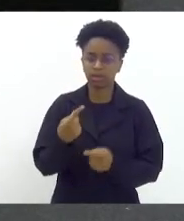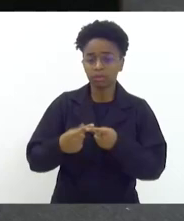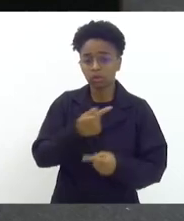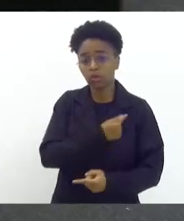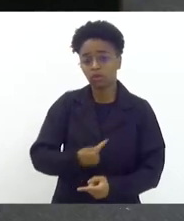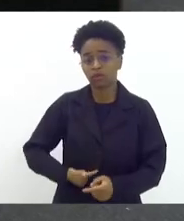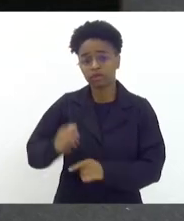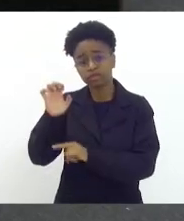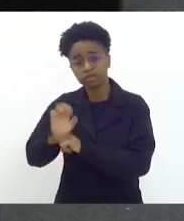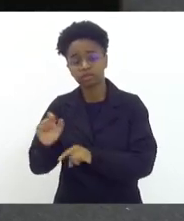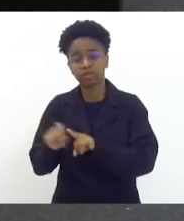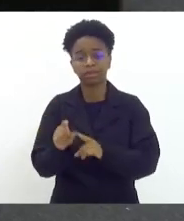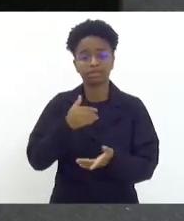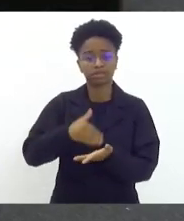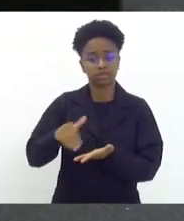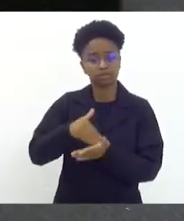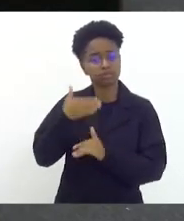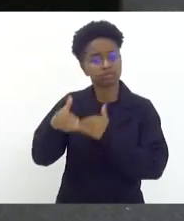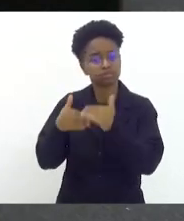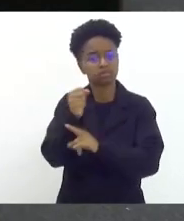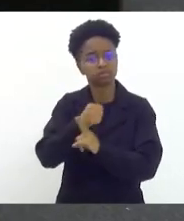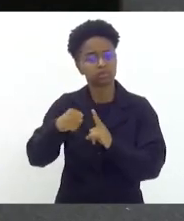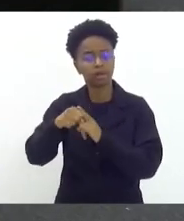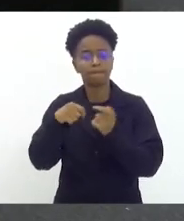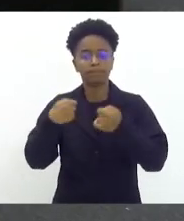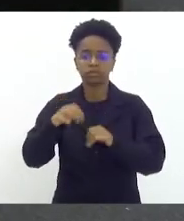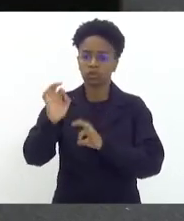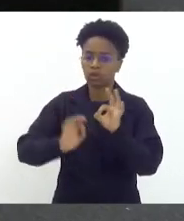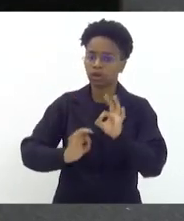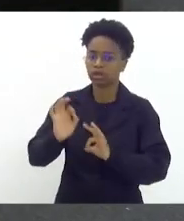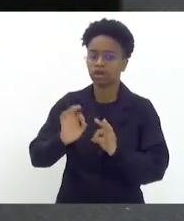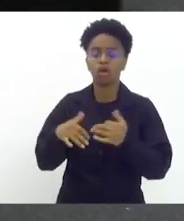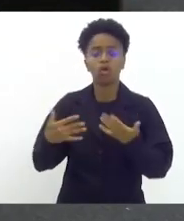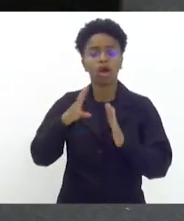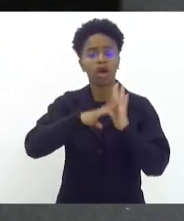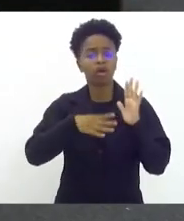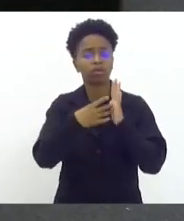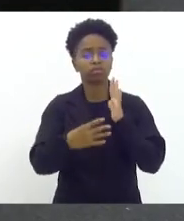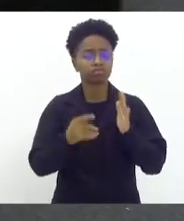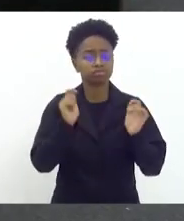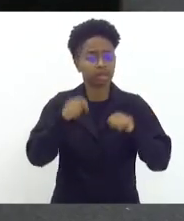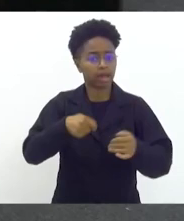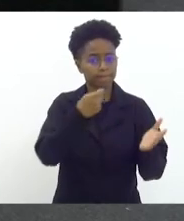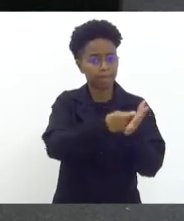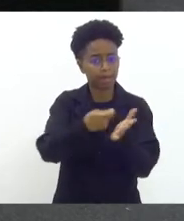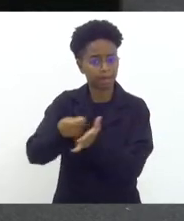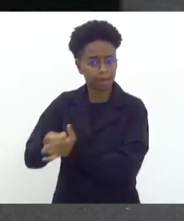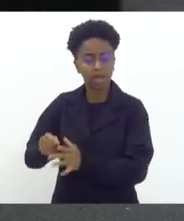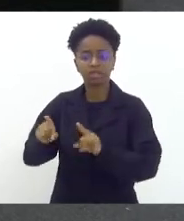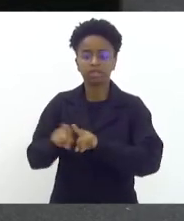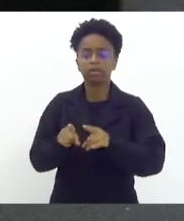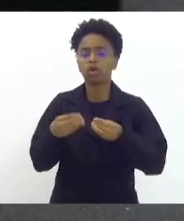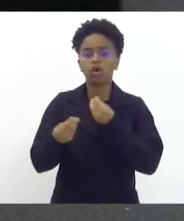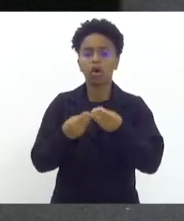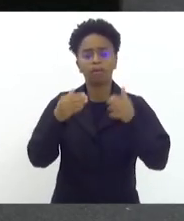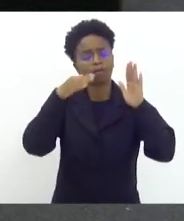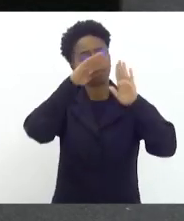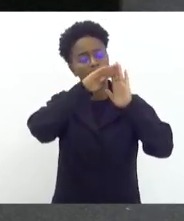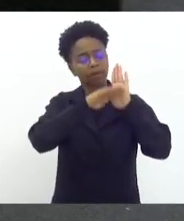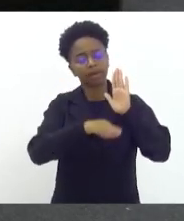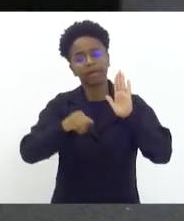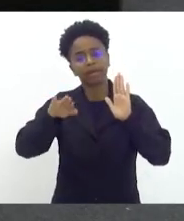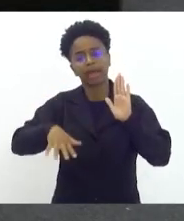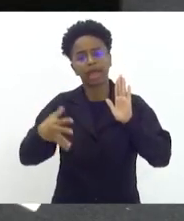a secretaria de Desenvolvimento Social tem que se organizar Qual é o calendário de pagamento Qual é a lista real de beneficiários